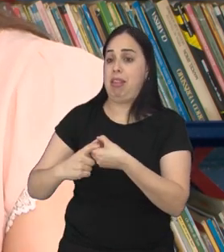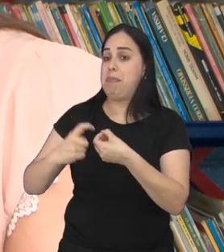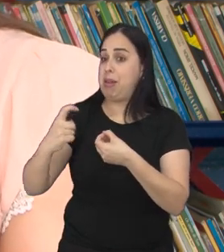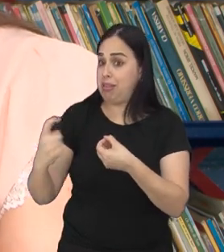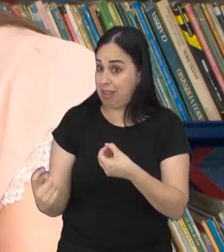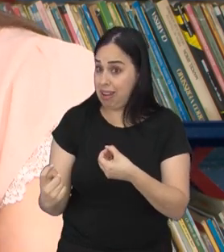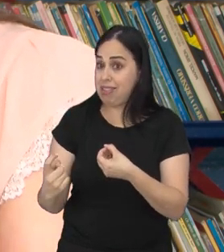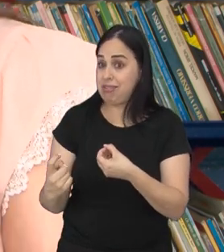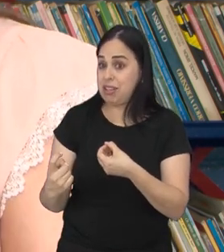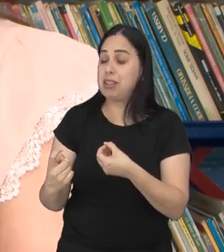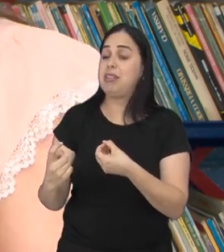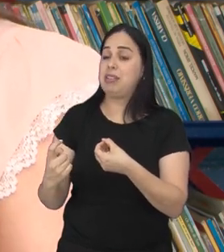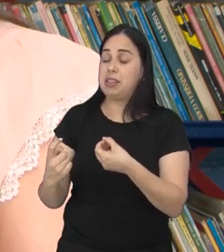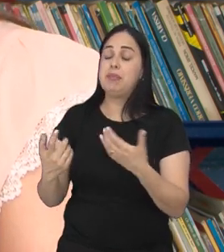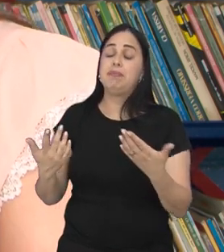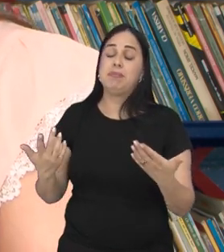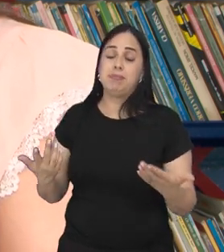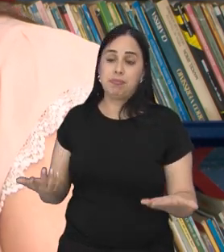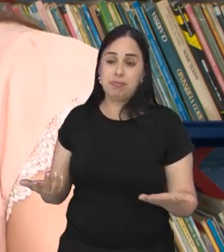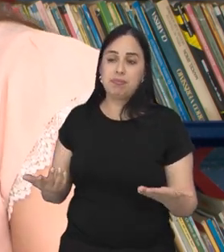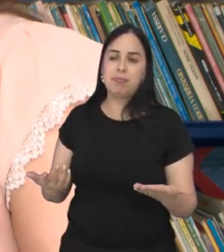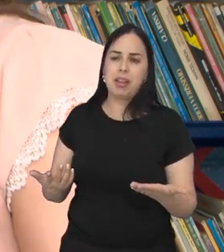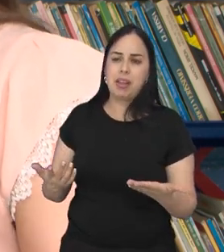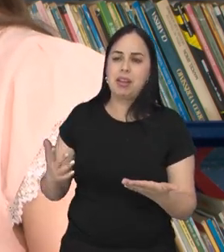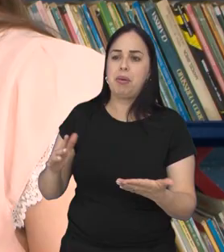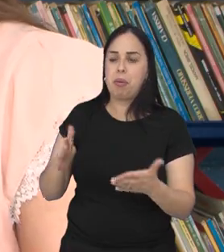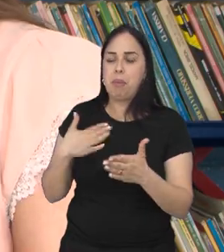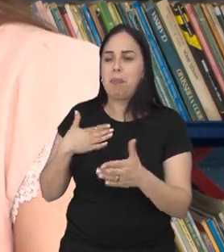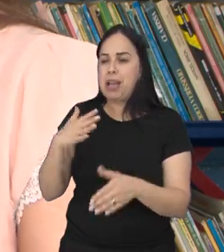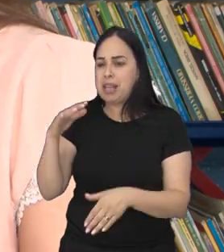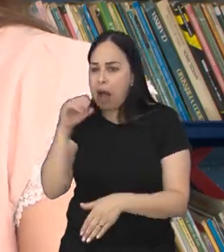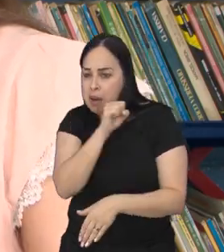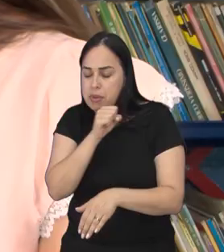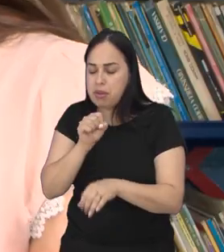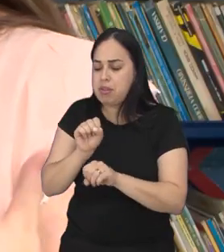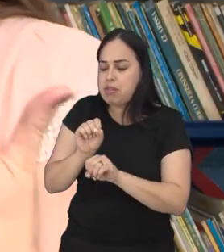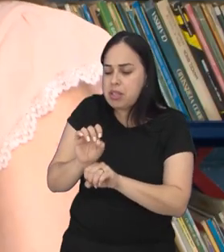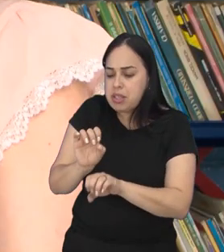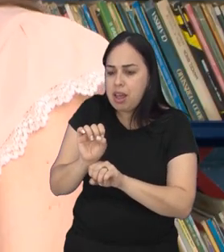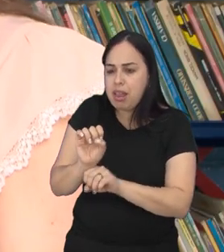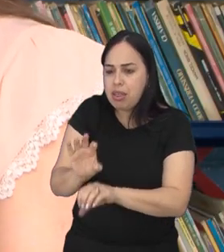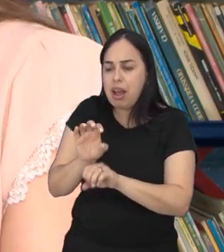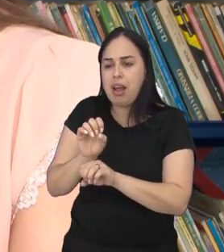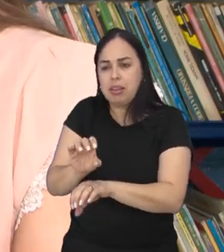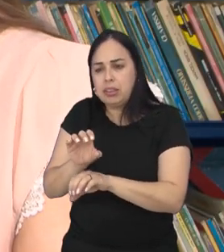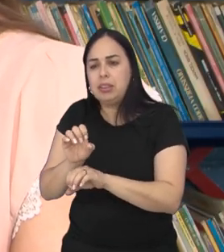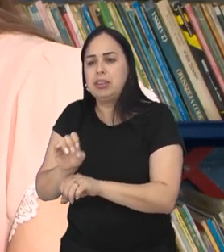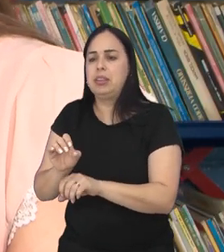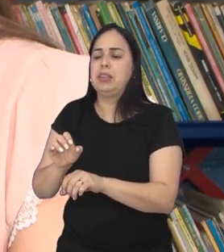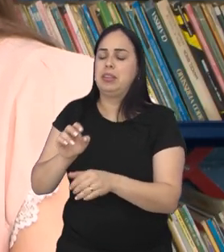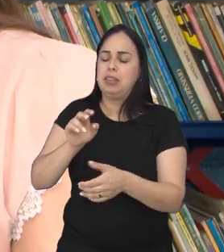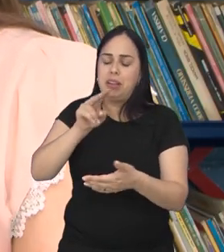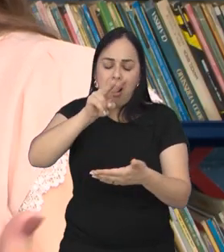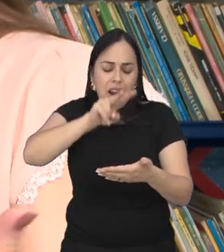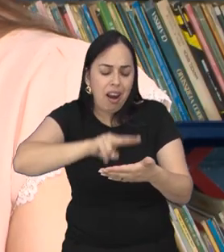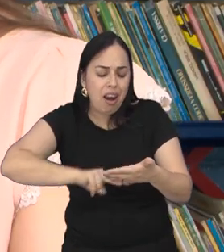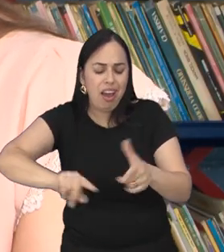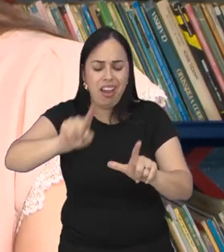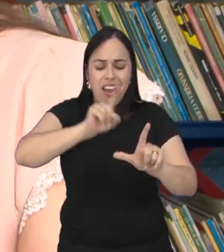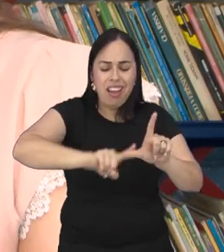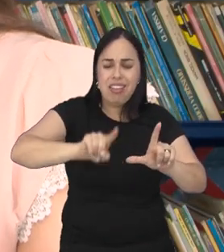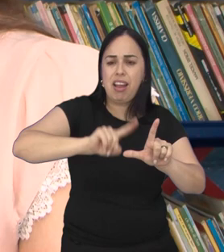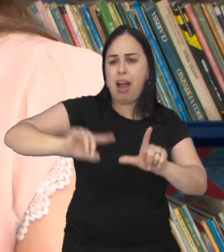autônomas e Independentes paraas suas próprias vidas então quanto mais cedo a gente Inserir a criança nesse mundo do